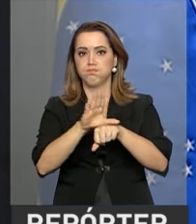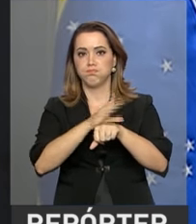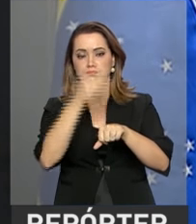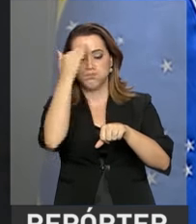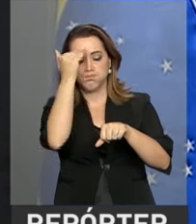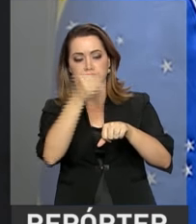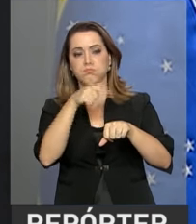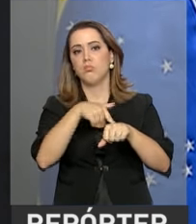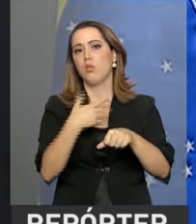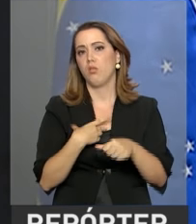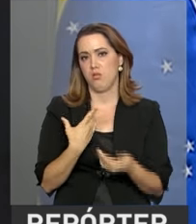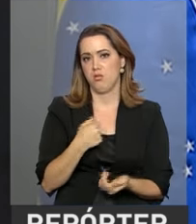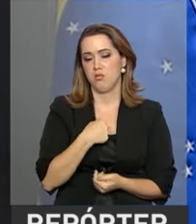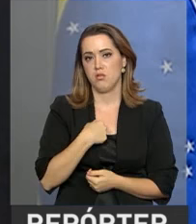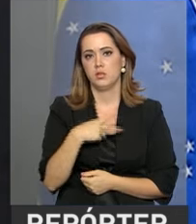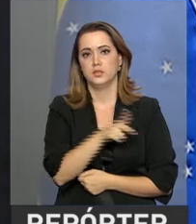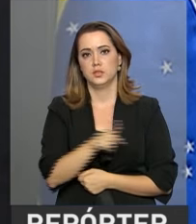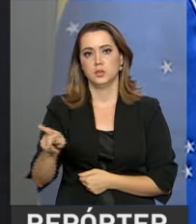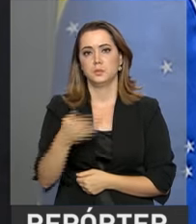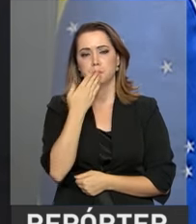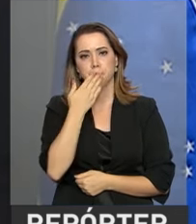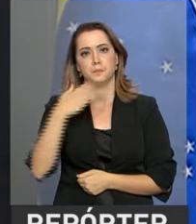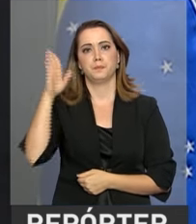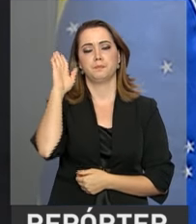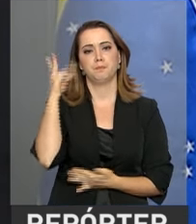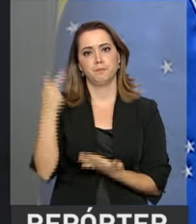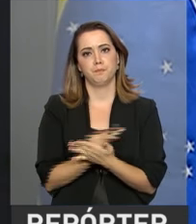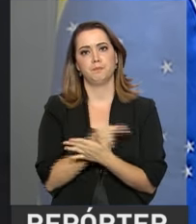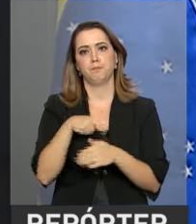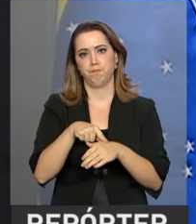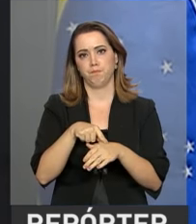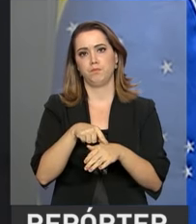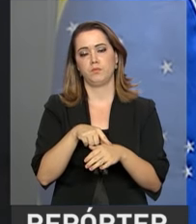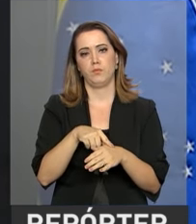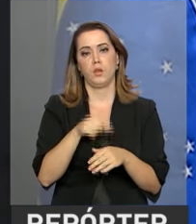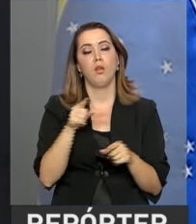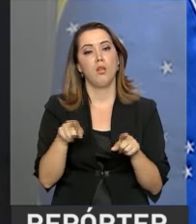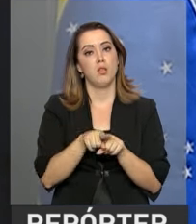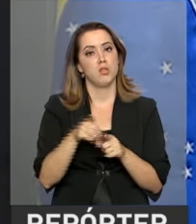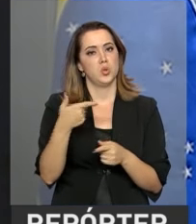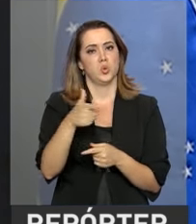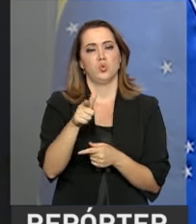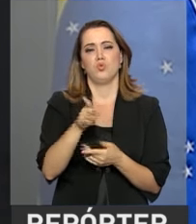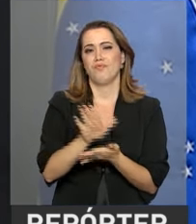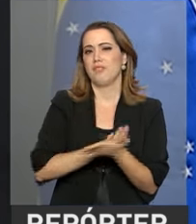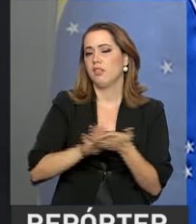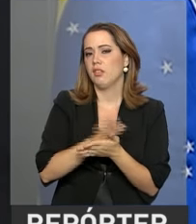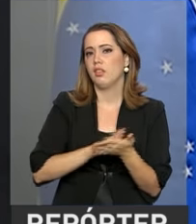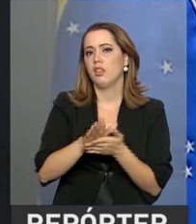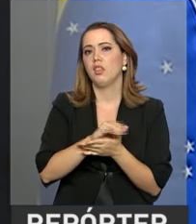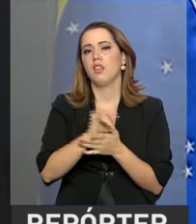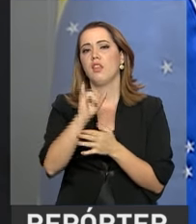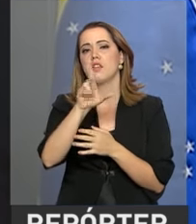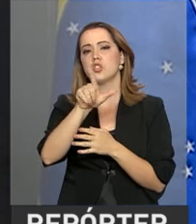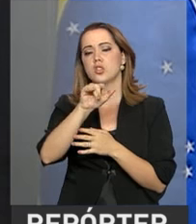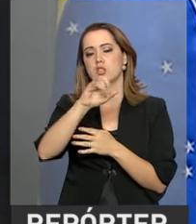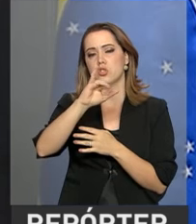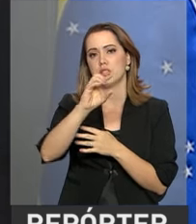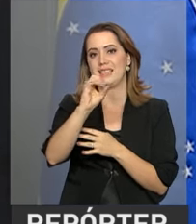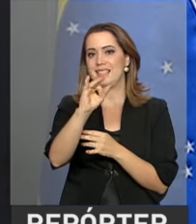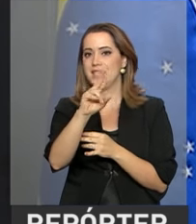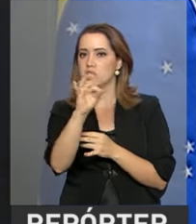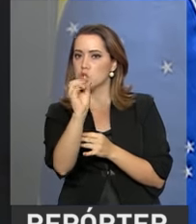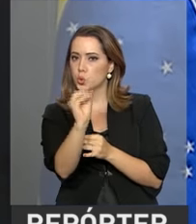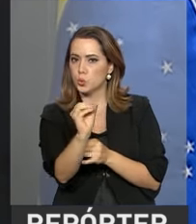que, como presidenta, jurei cumprir. Não pratiquei ato ilícito. Está provado que não agi dolosamente em